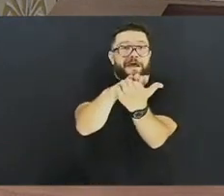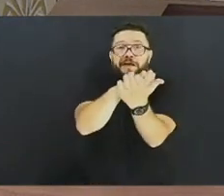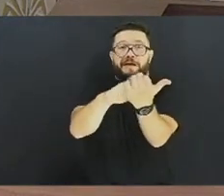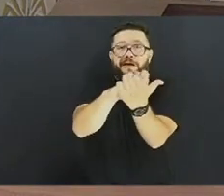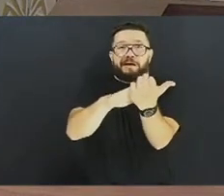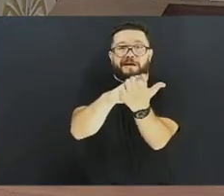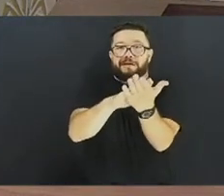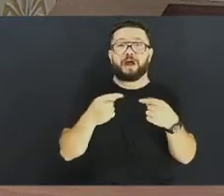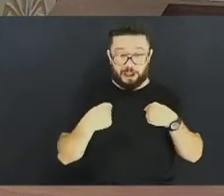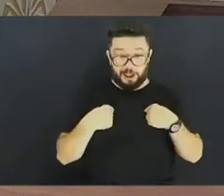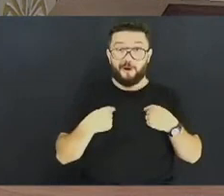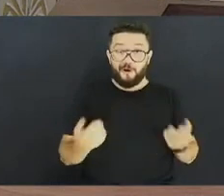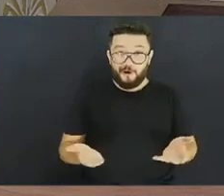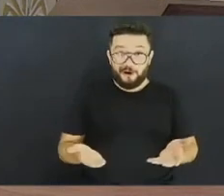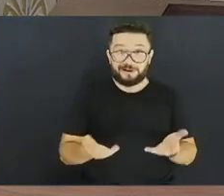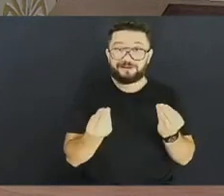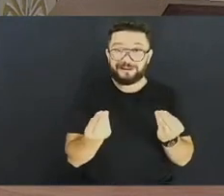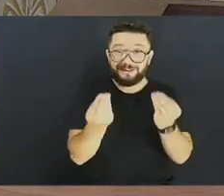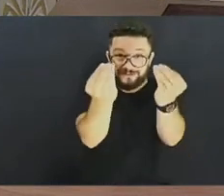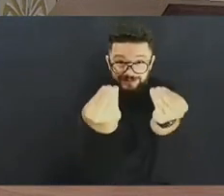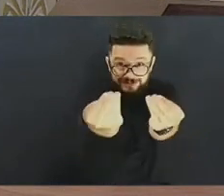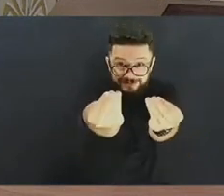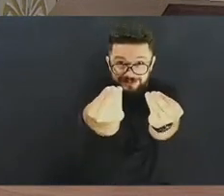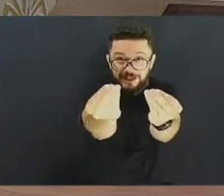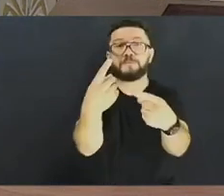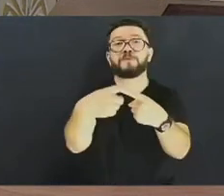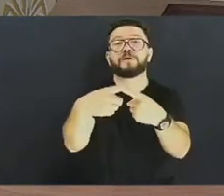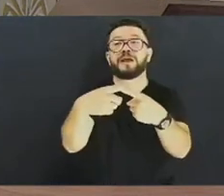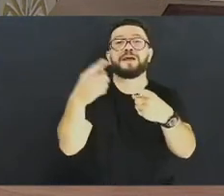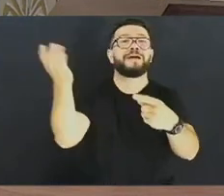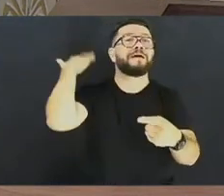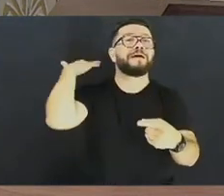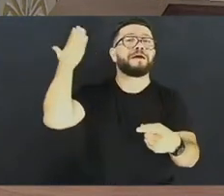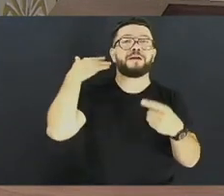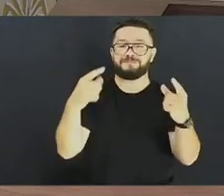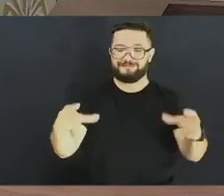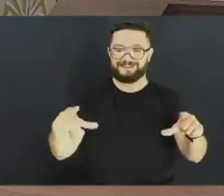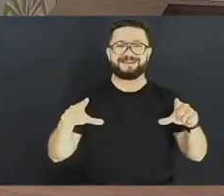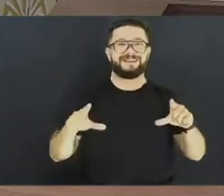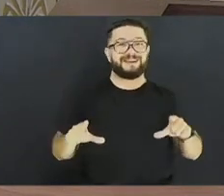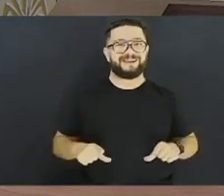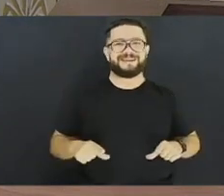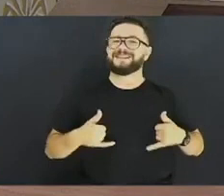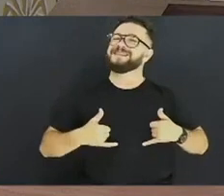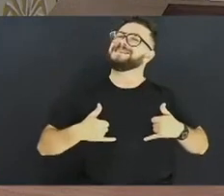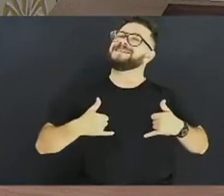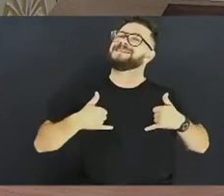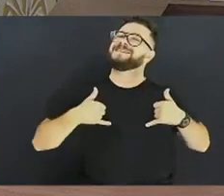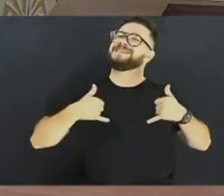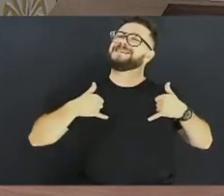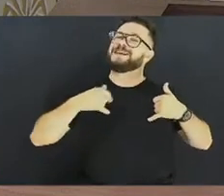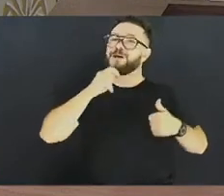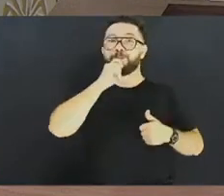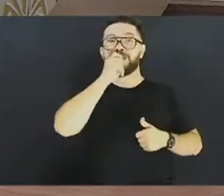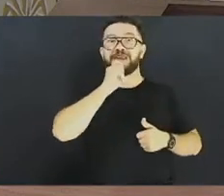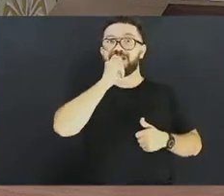porque vocês me deram aqui já o prêmio do Pinhão de Ouro, que mudou na época para a cidade de Curitiba,